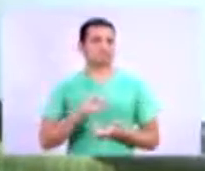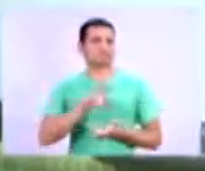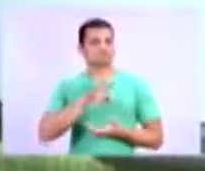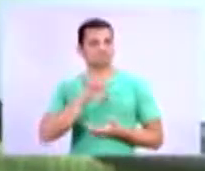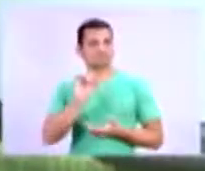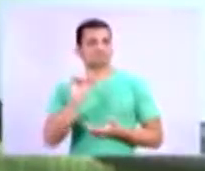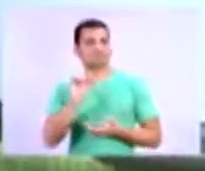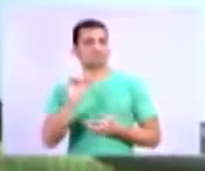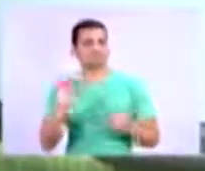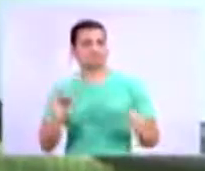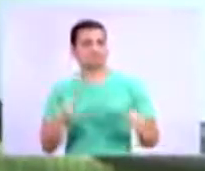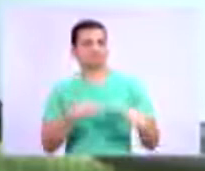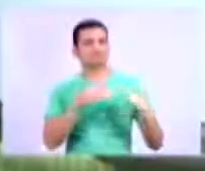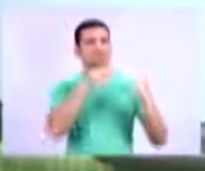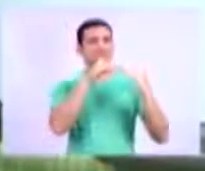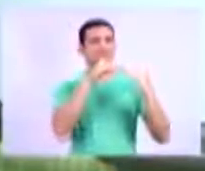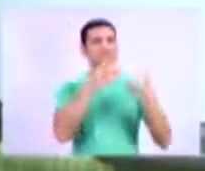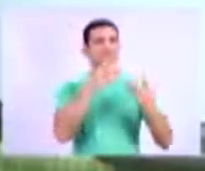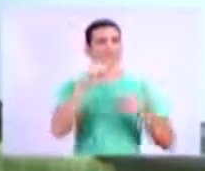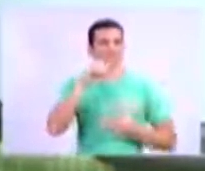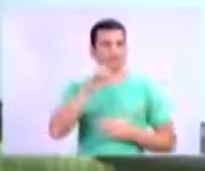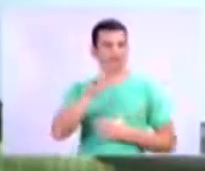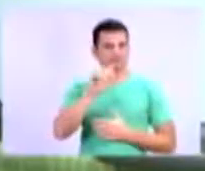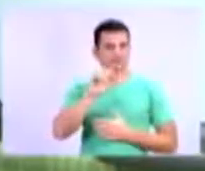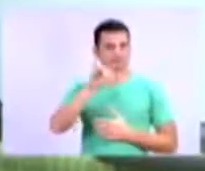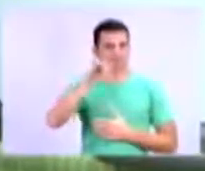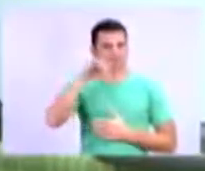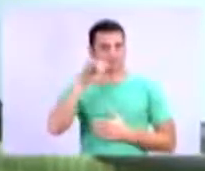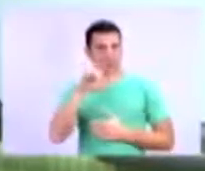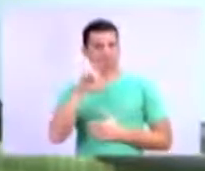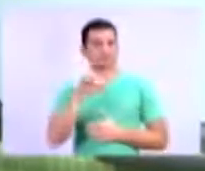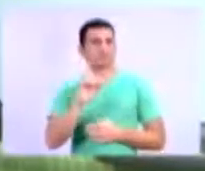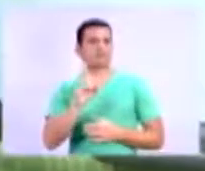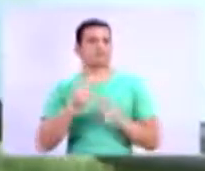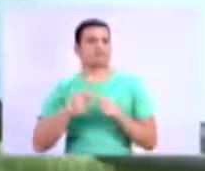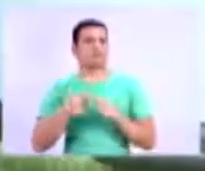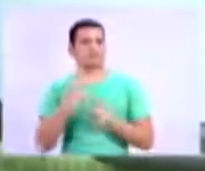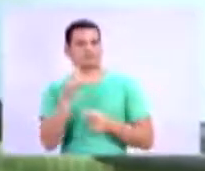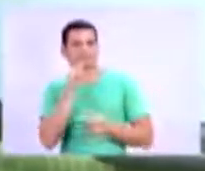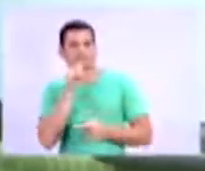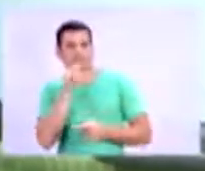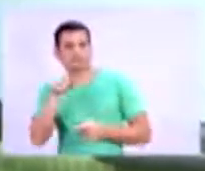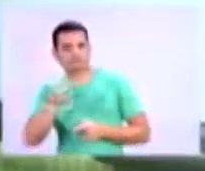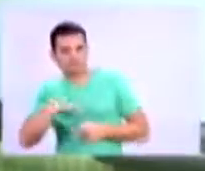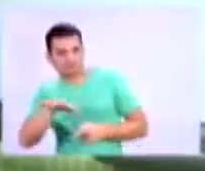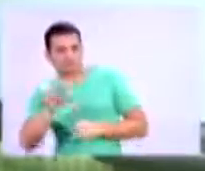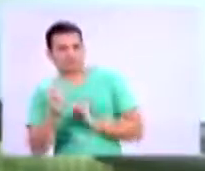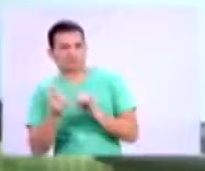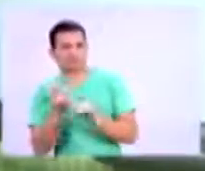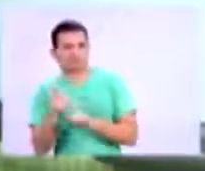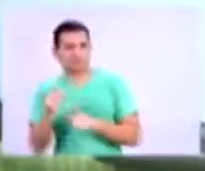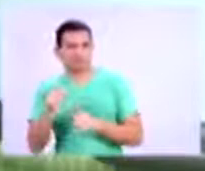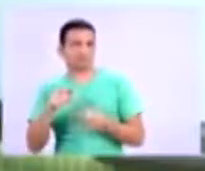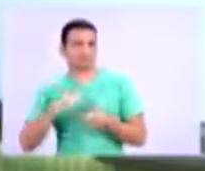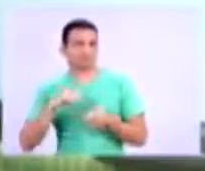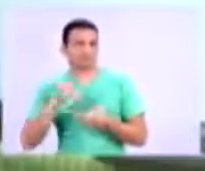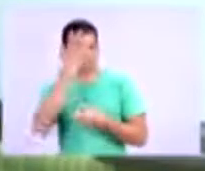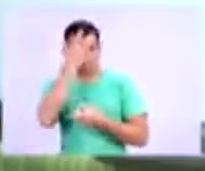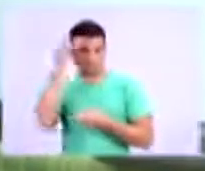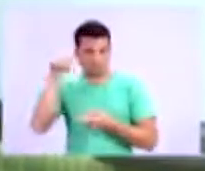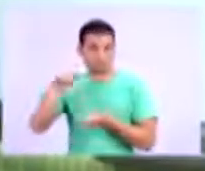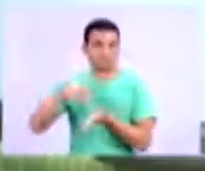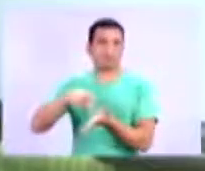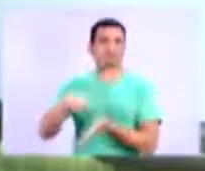encontro à moralidade, né? Não é porque a gente está num ambiente virtual que nós não estamos lidando com pessoas reais.